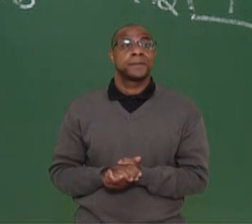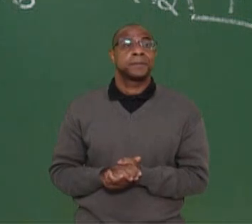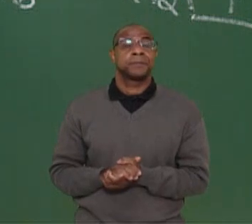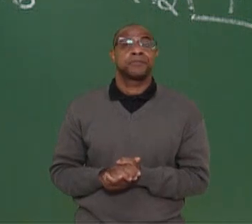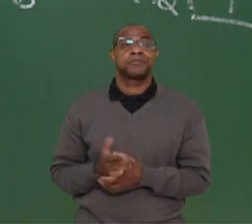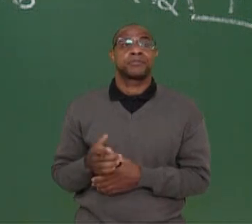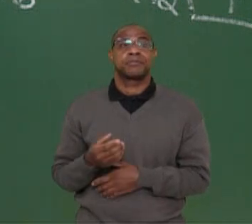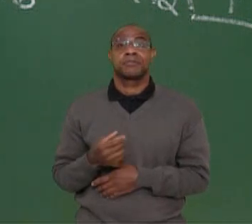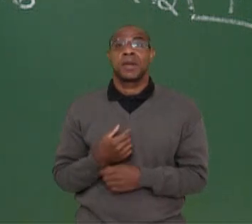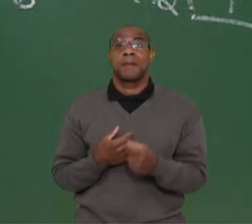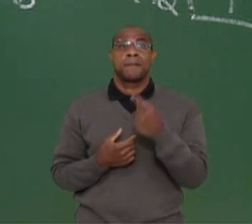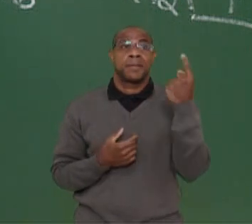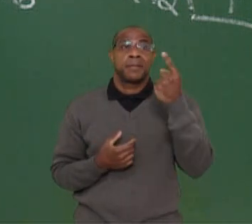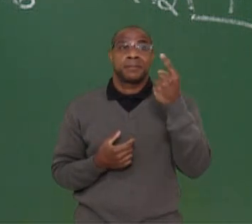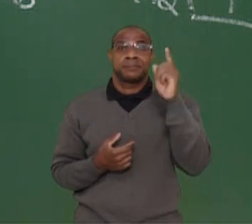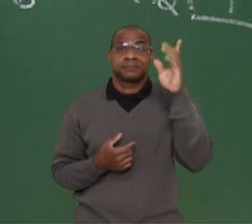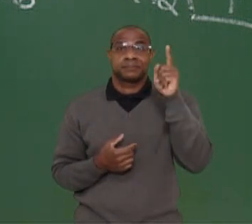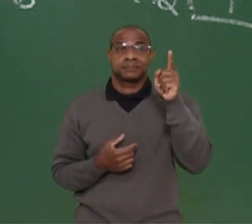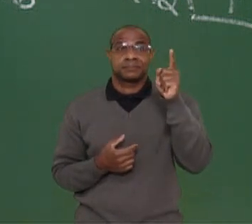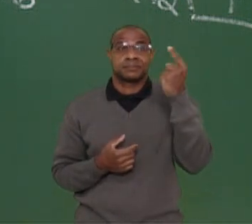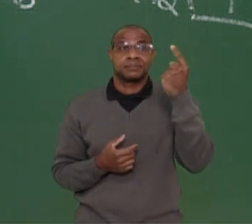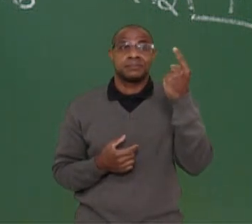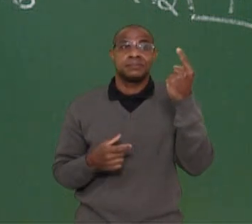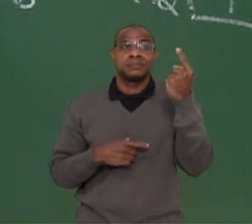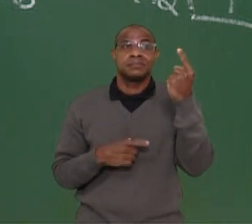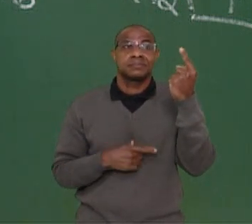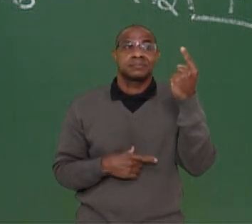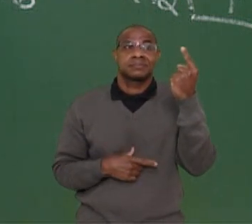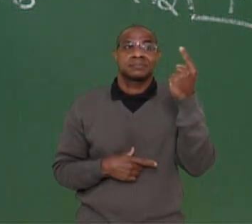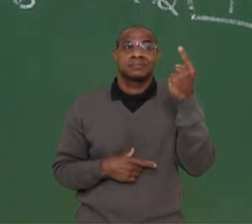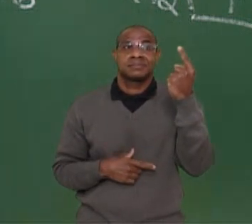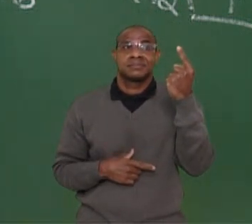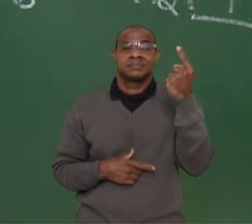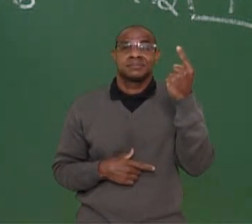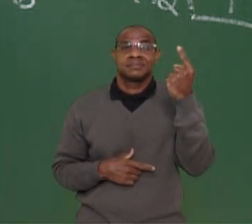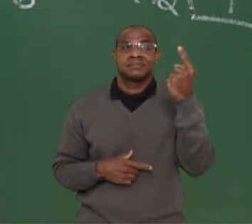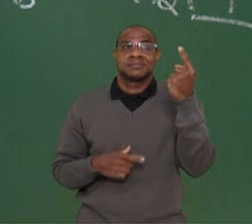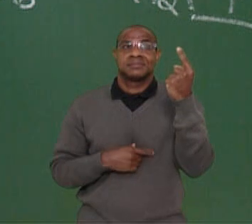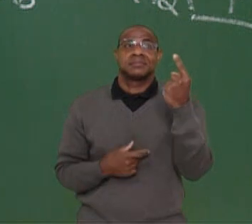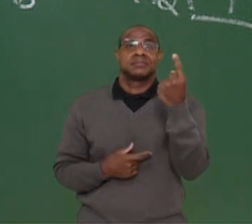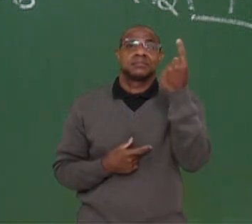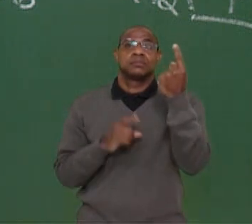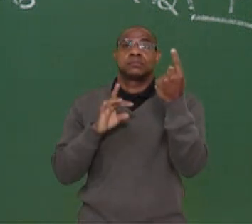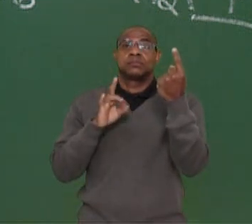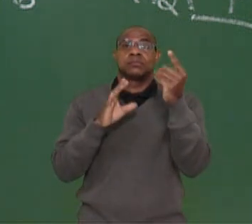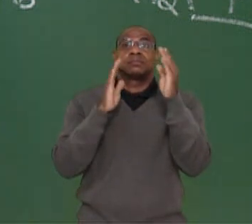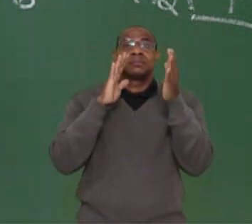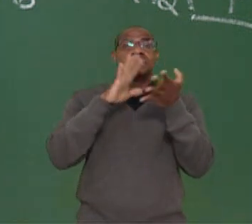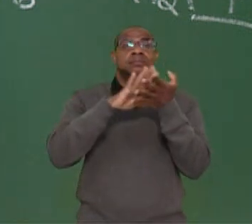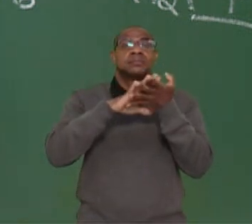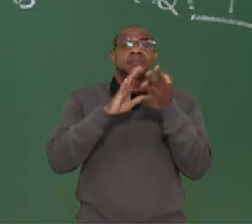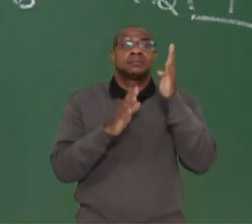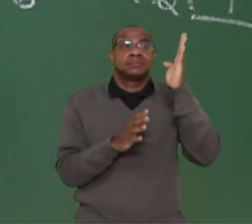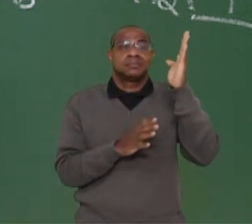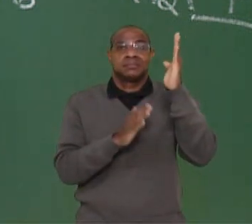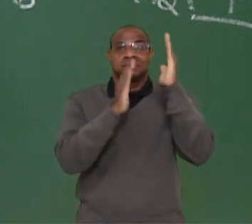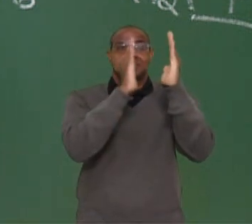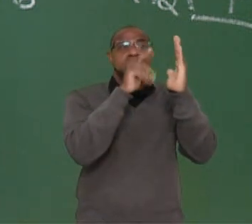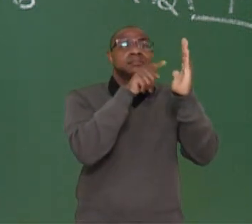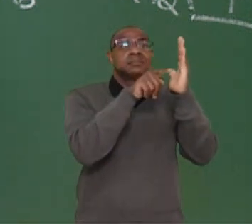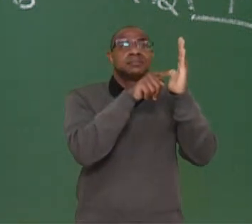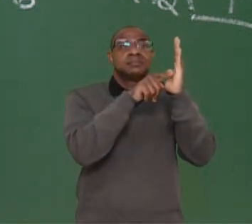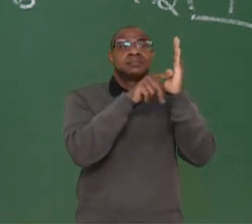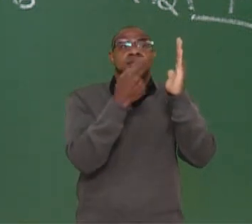Para o primeiro cara da fila, eu tenho 7 opções de livros, mas só uma é de matemática. Então a probabilidade vai ser o quê?